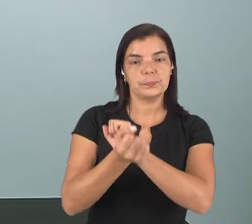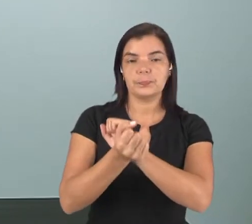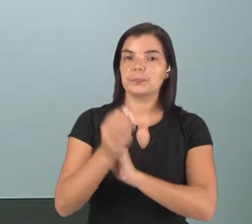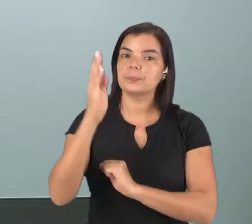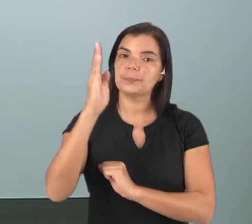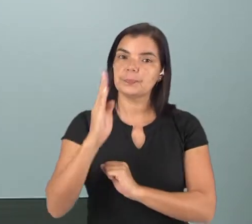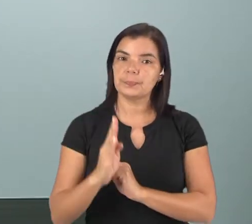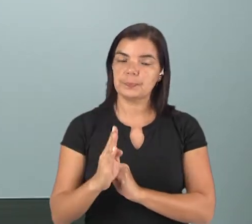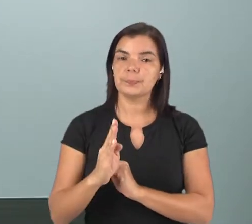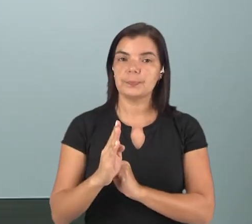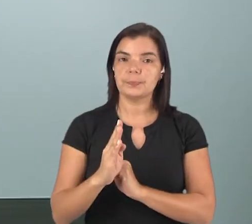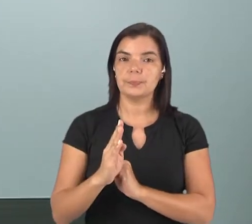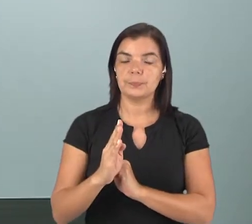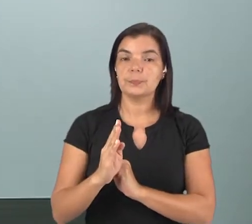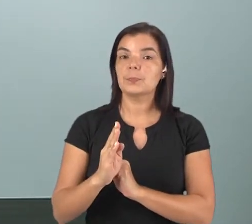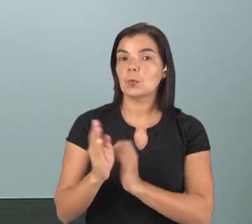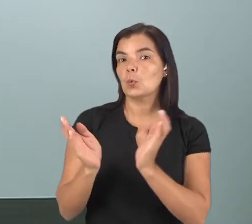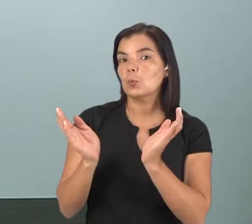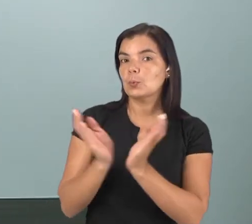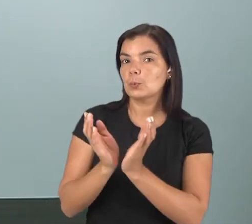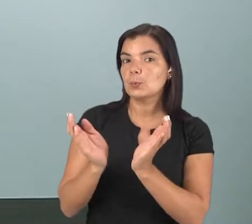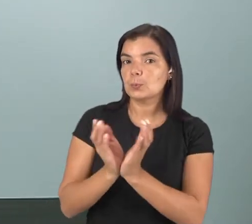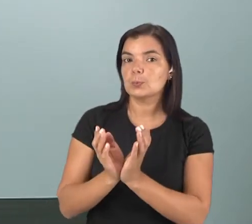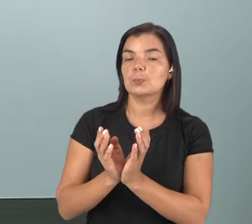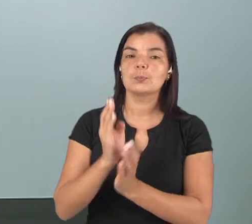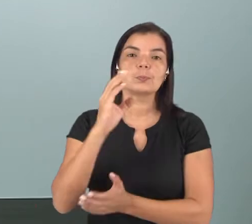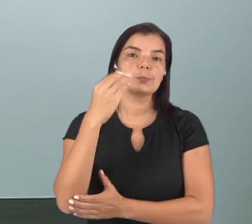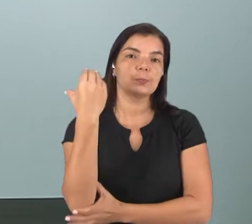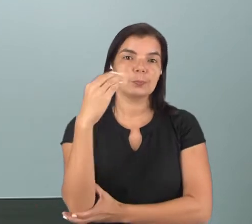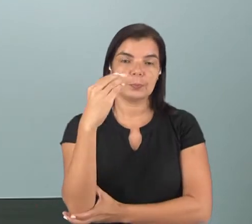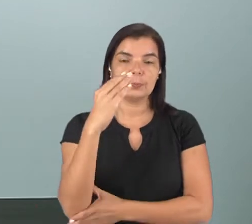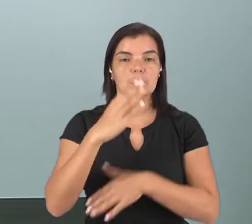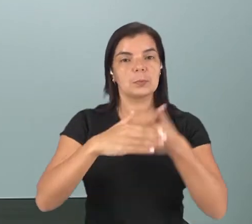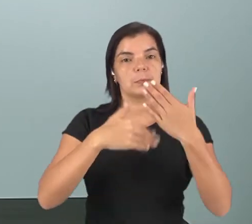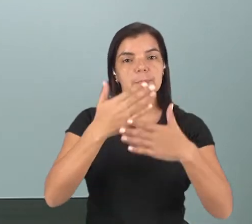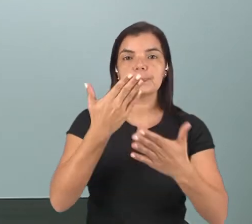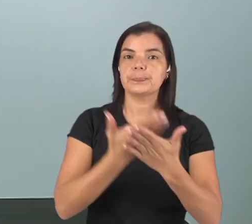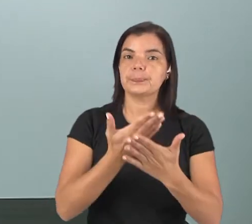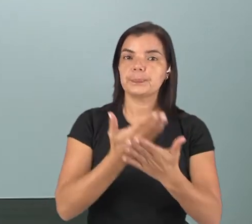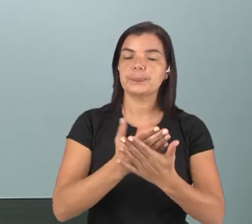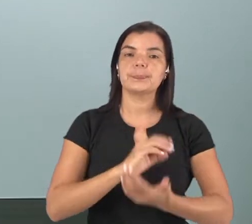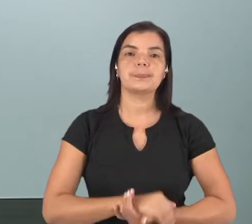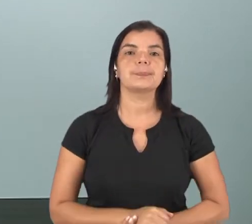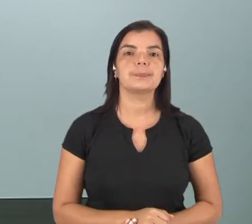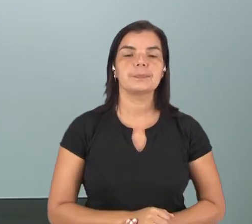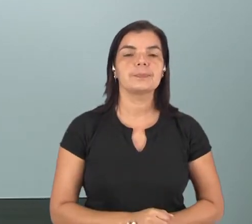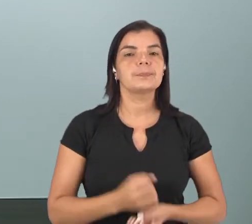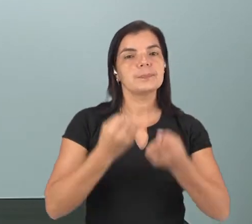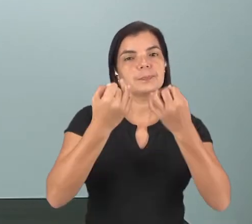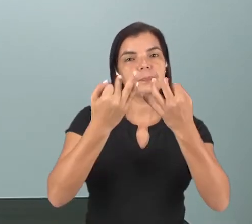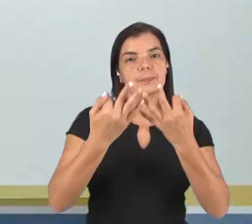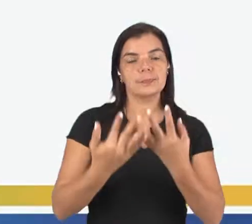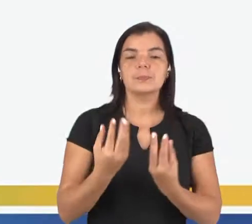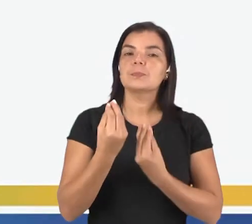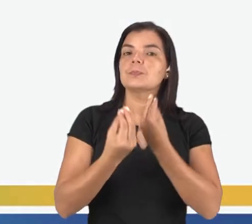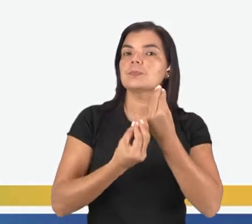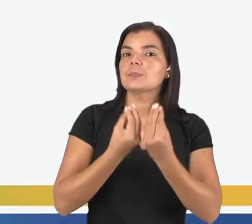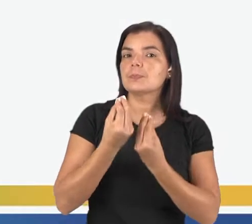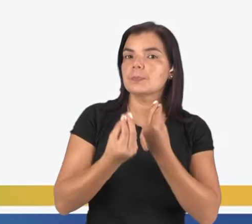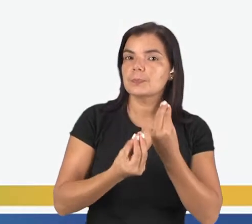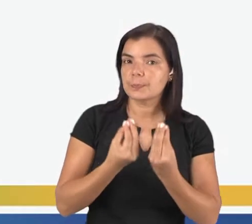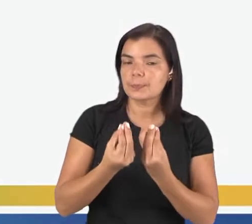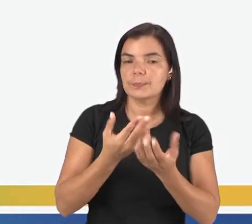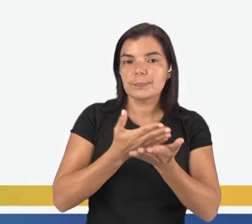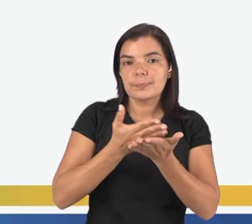com o componente de ciências, ok? Vocês vão conseguindo entender no decorrer da aula. Vamos lá. Vamos falar um pouco de como foi